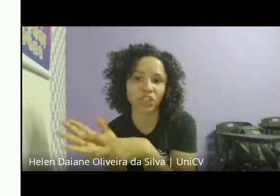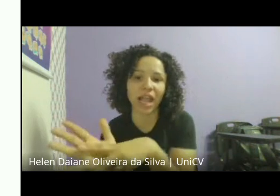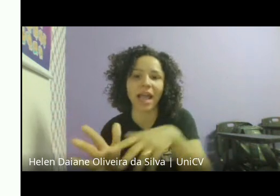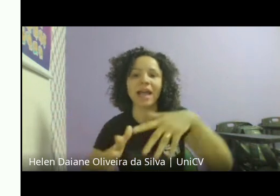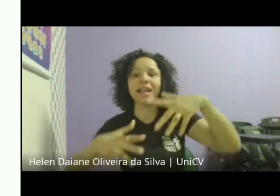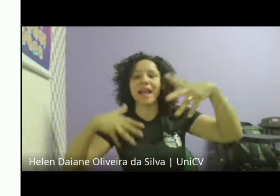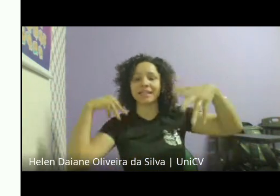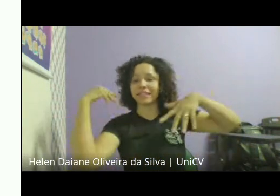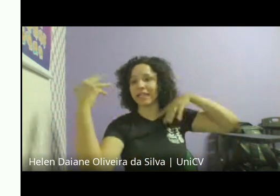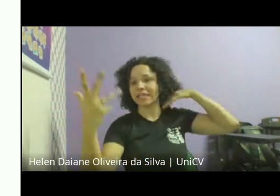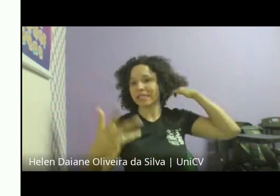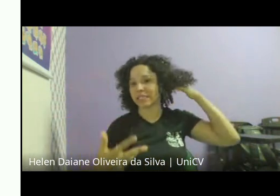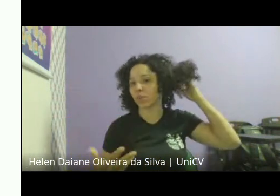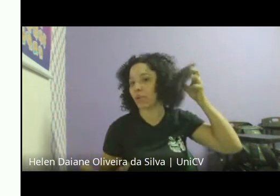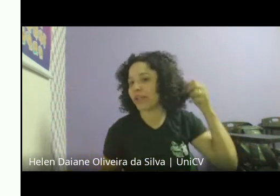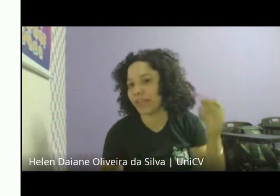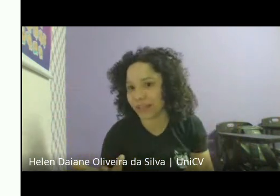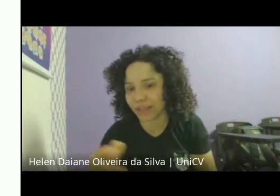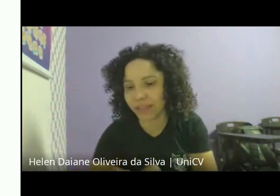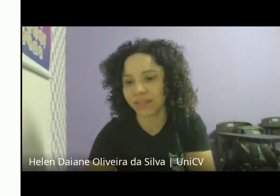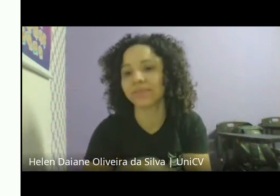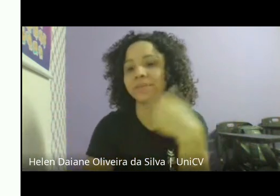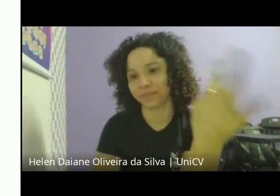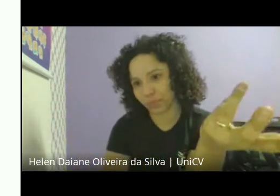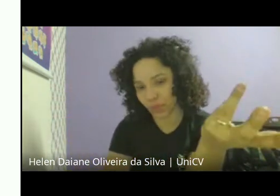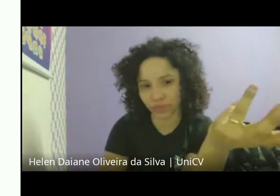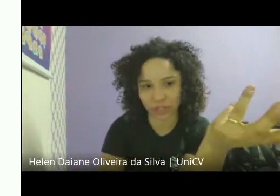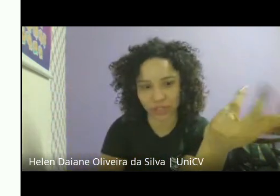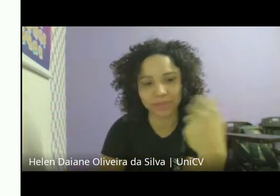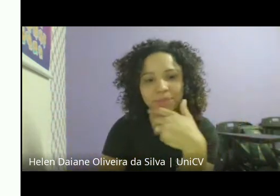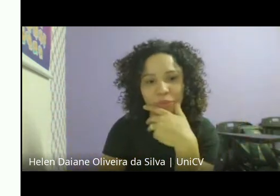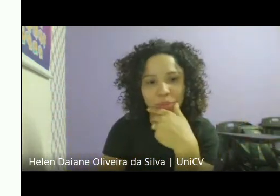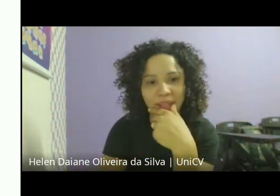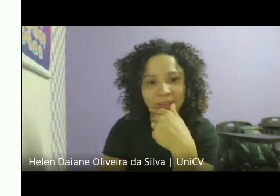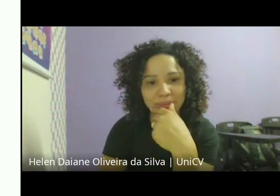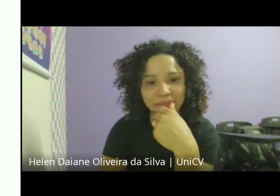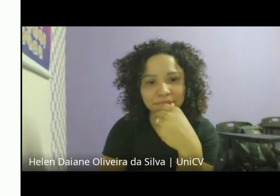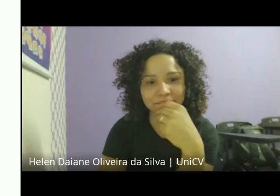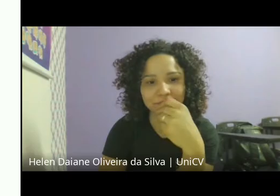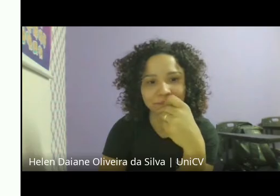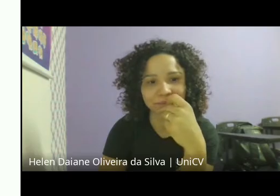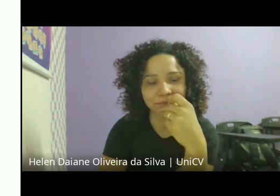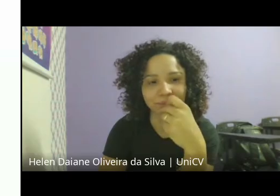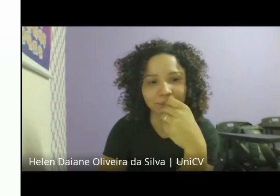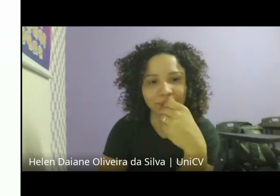você deixar a sinalização bonita para o ouvinte. Tudo bem?